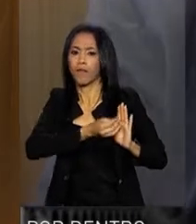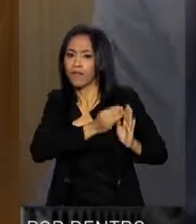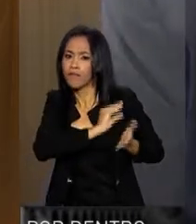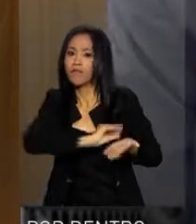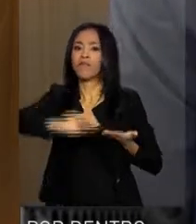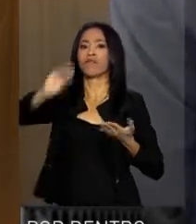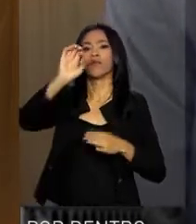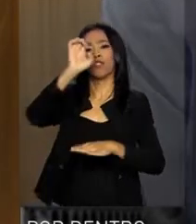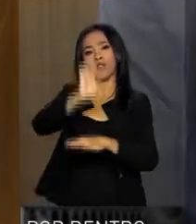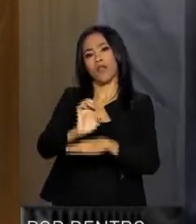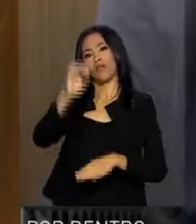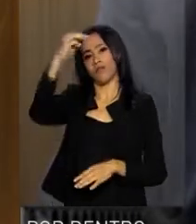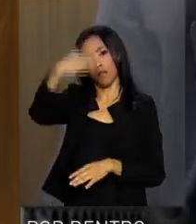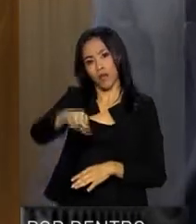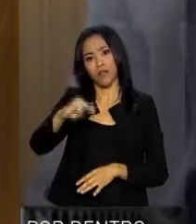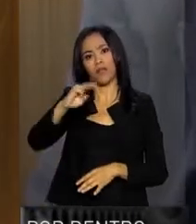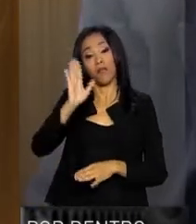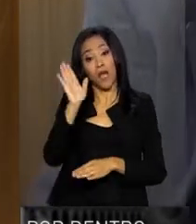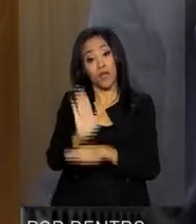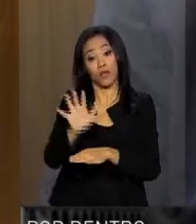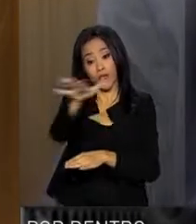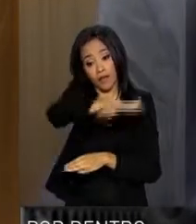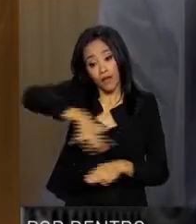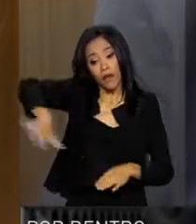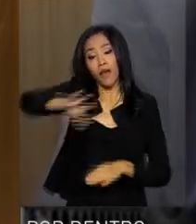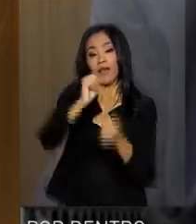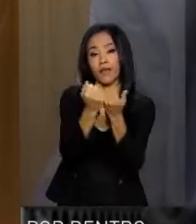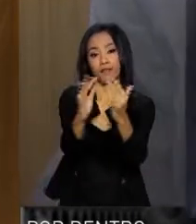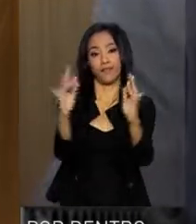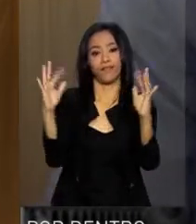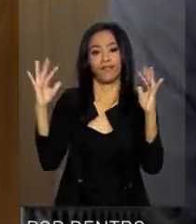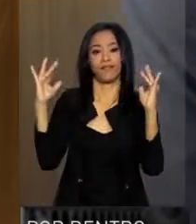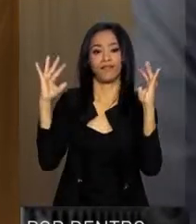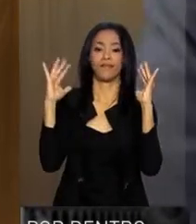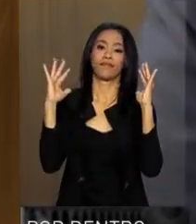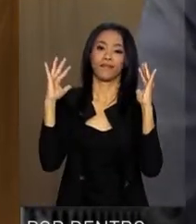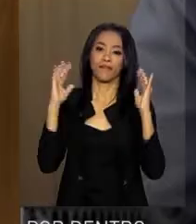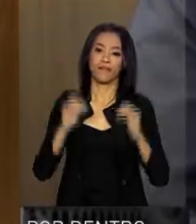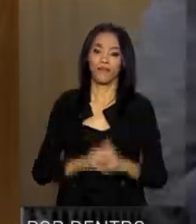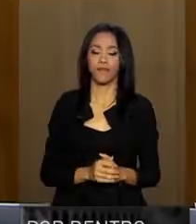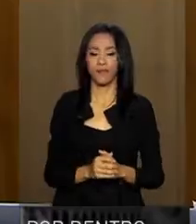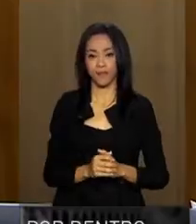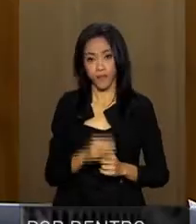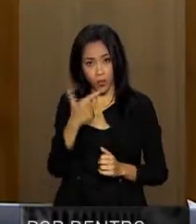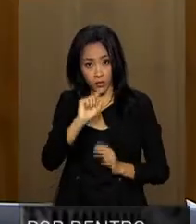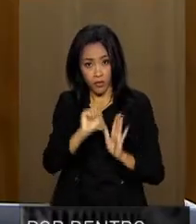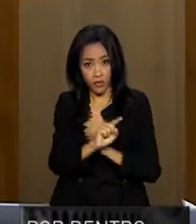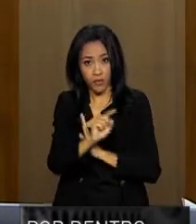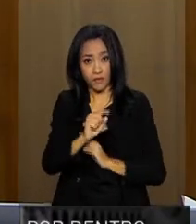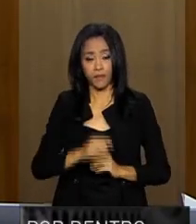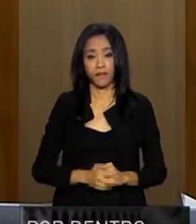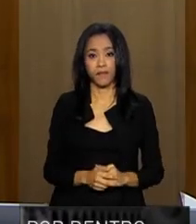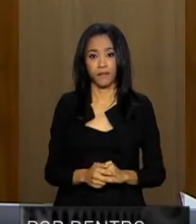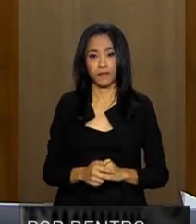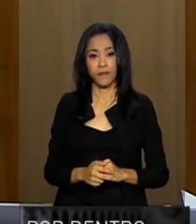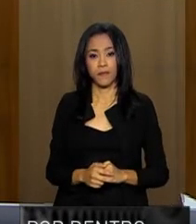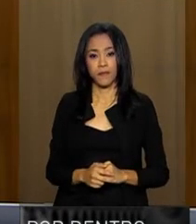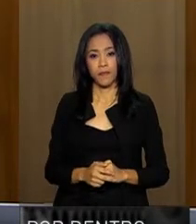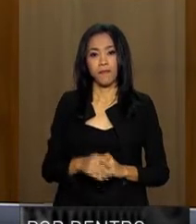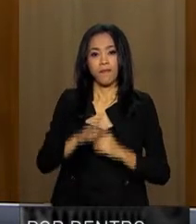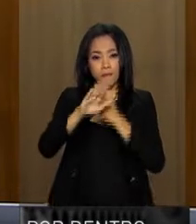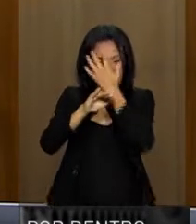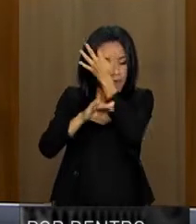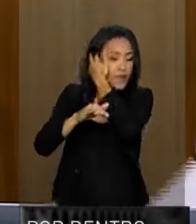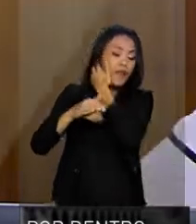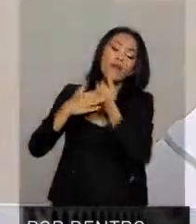ambientais que o ministério tratando como sempre tratou como prioridade humberto mais alguma pergunta eu gostaria